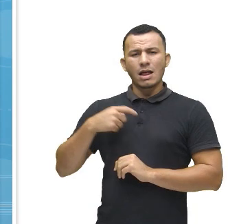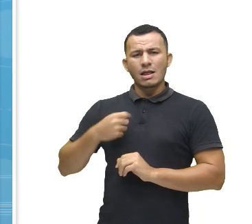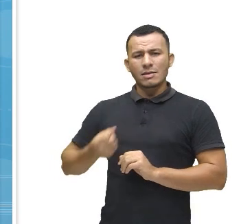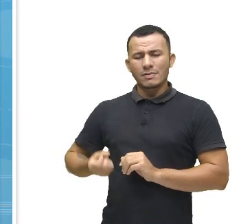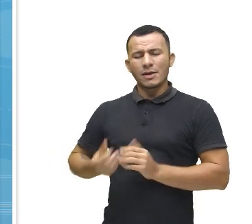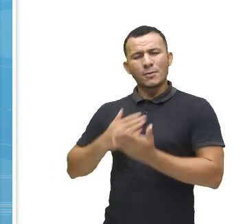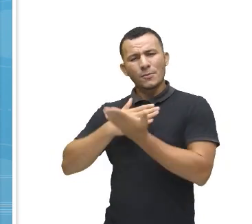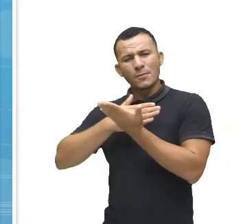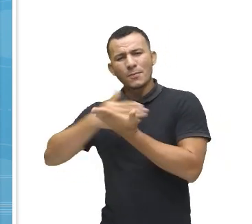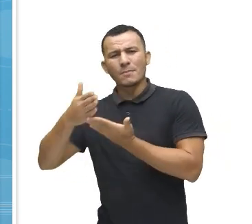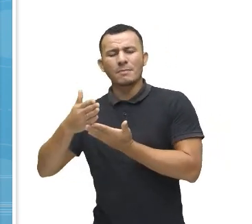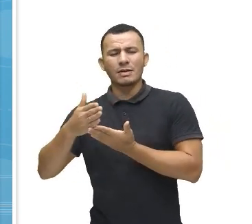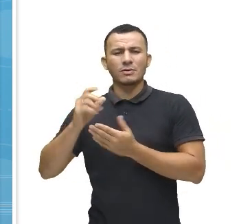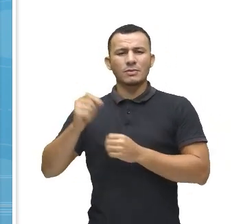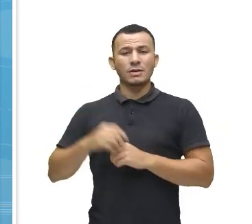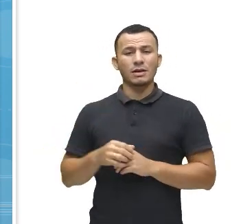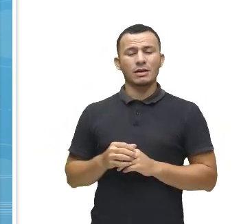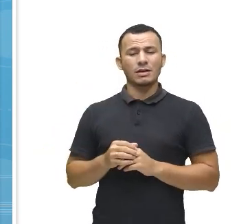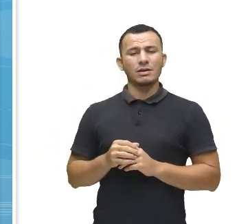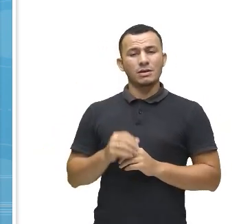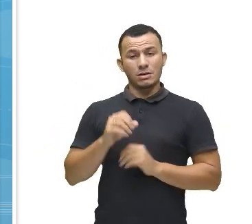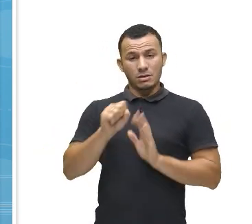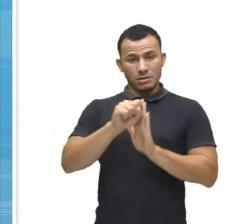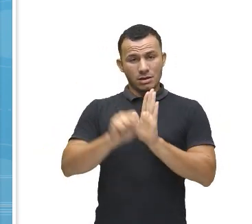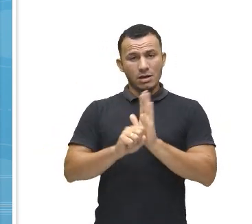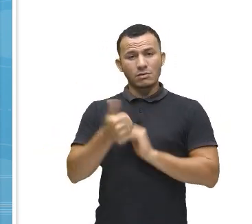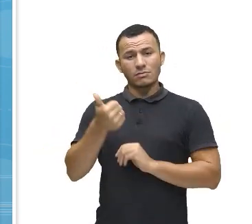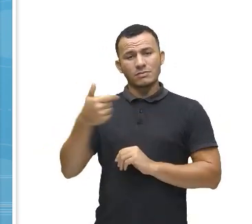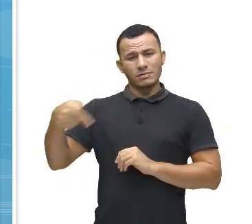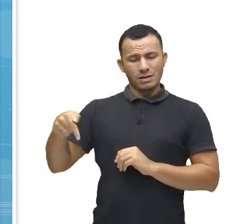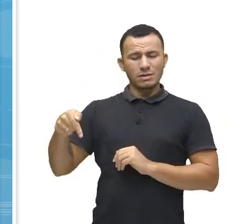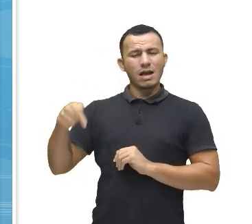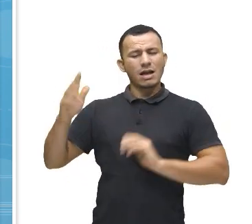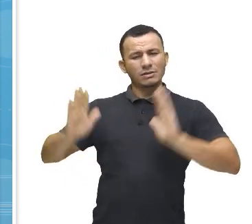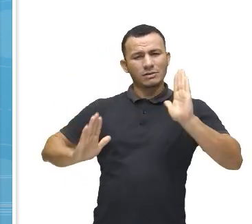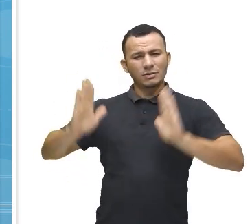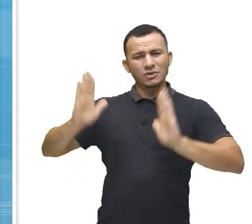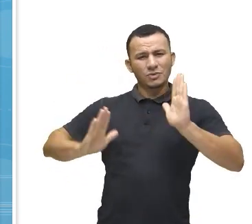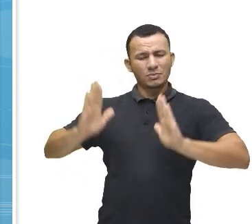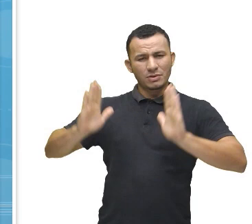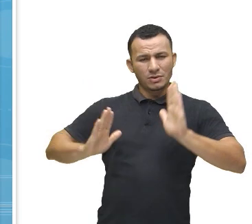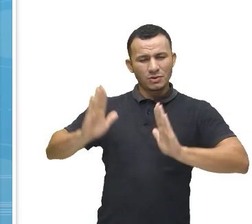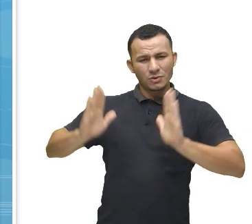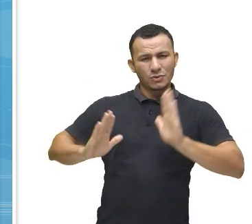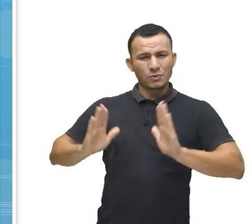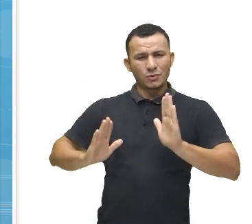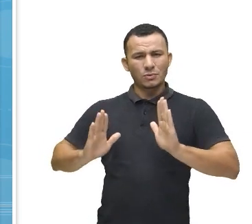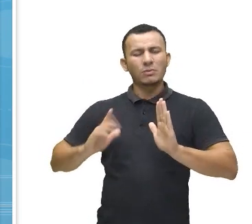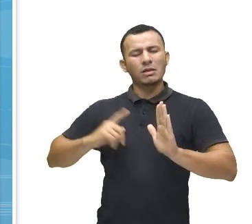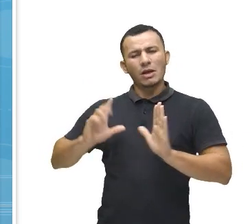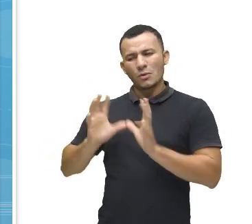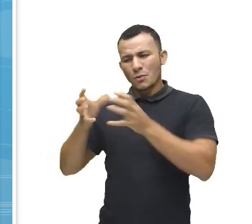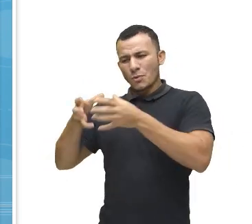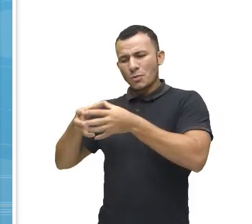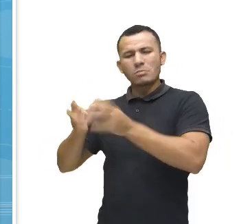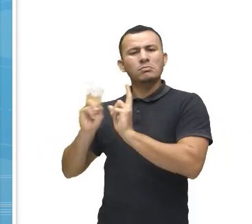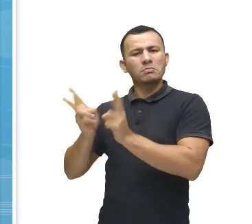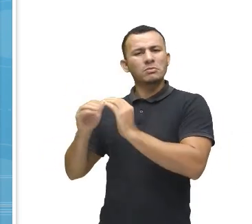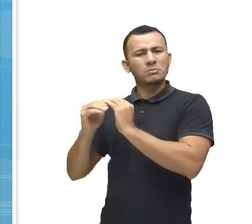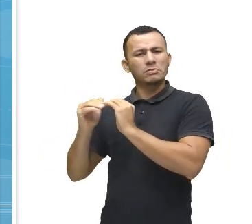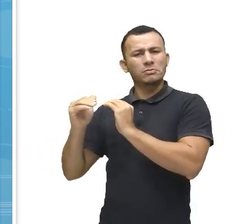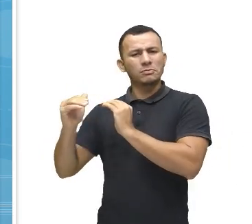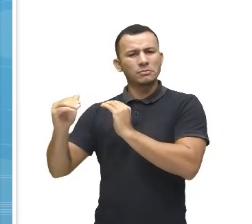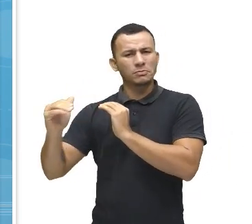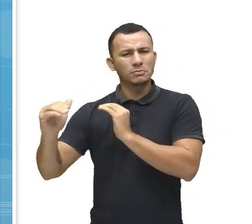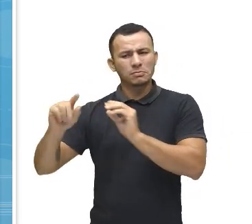metade do século XVII. Olha só, gente. Durou quase um século o Quilombo dos Palmares. Gerações e gerações